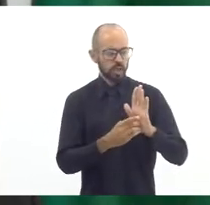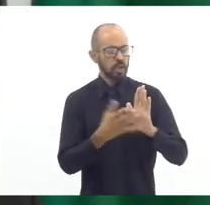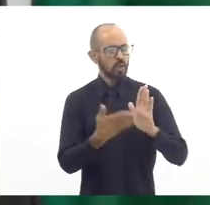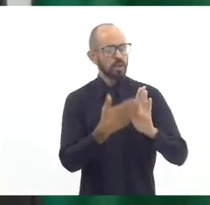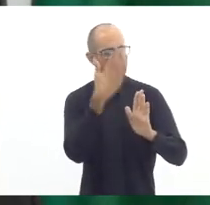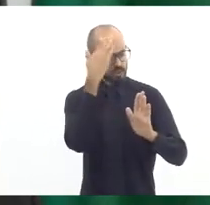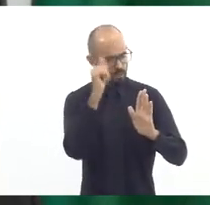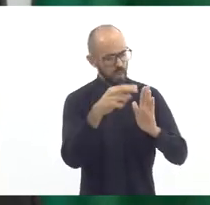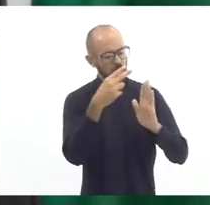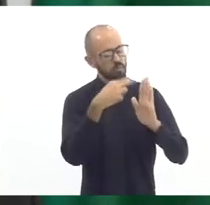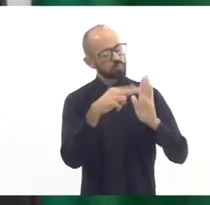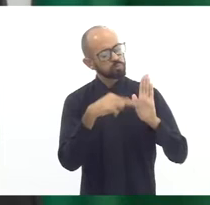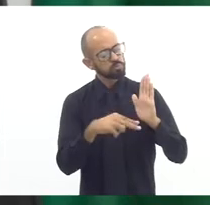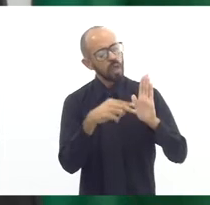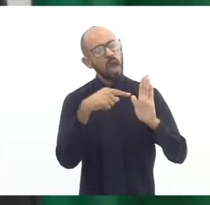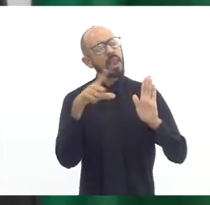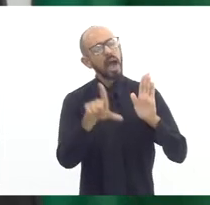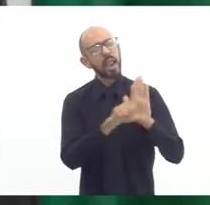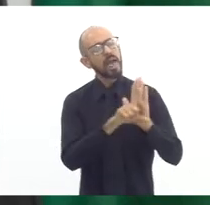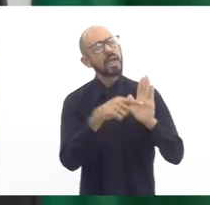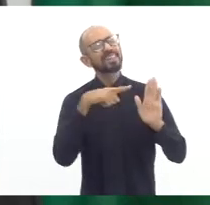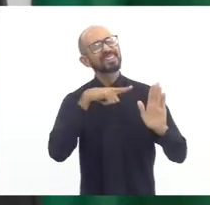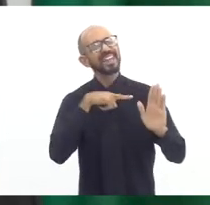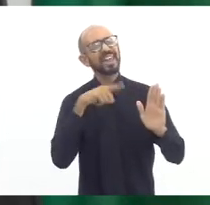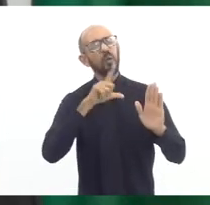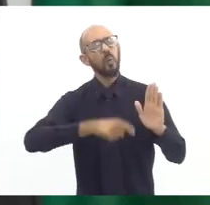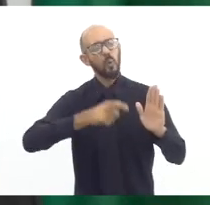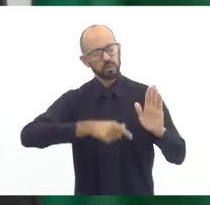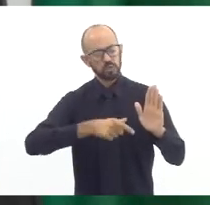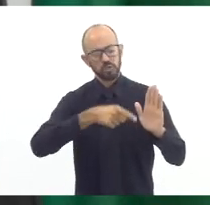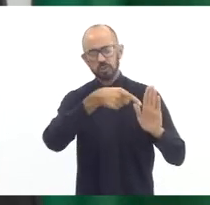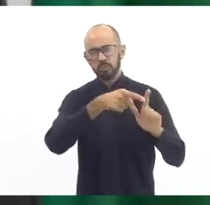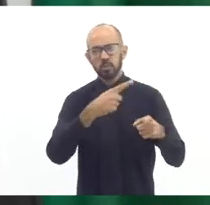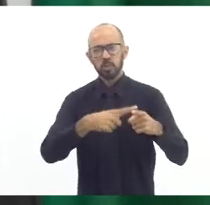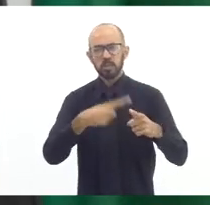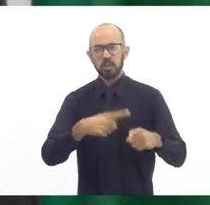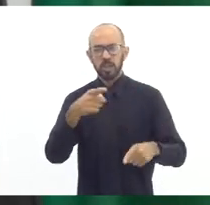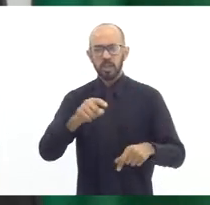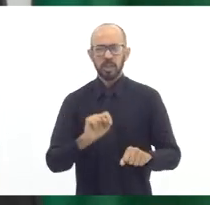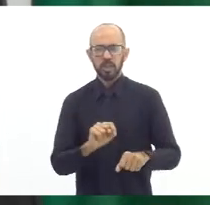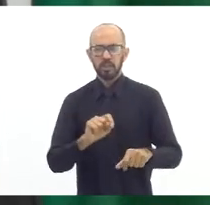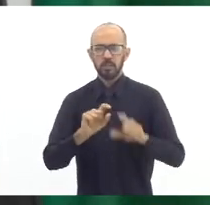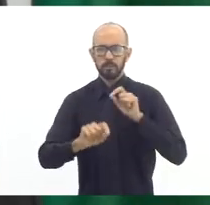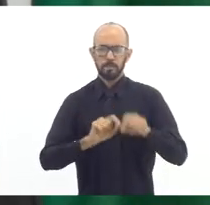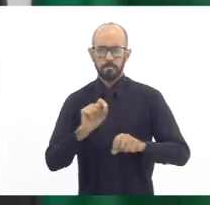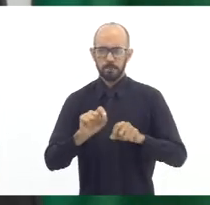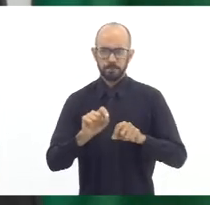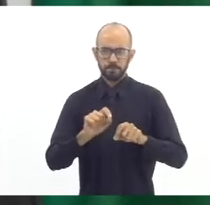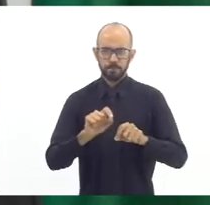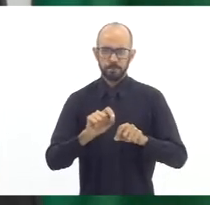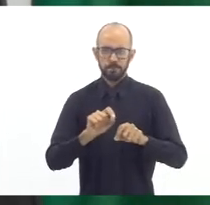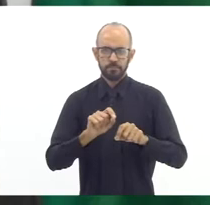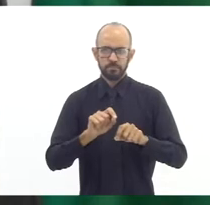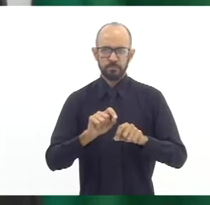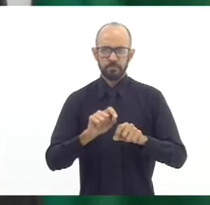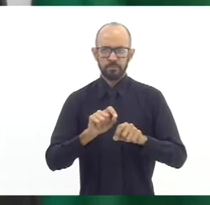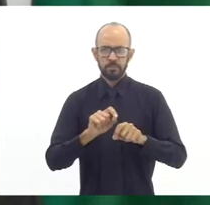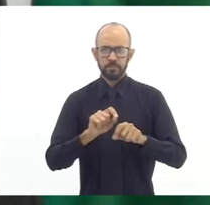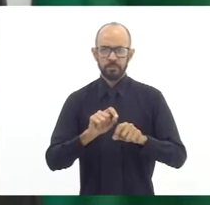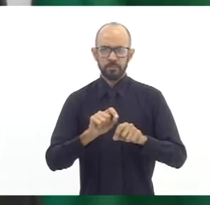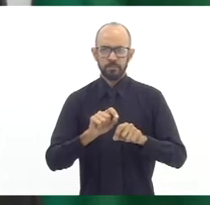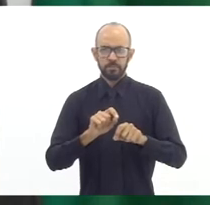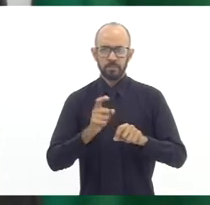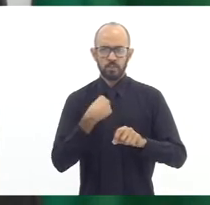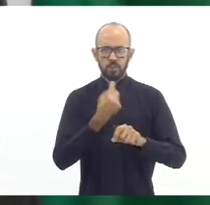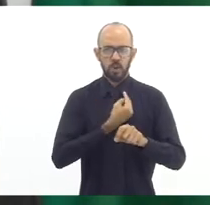isso, eu não concebo que a autorização desse decreto para que a gente... a gente